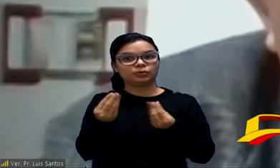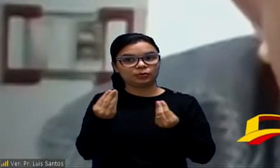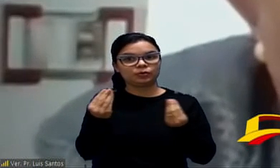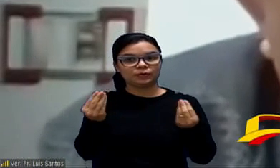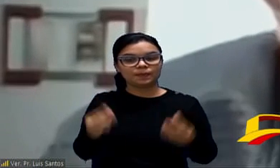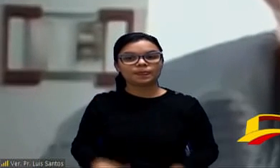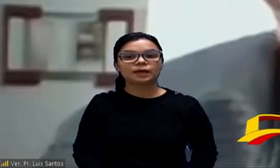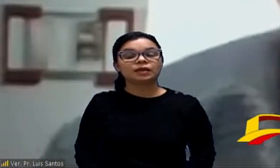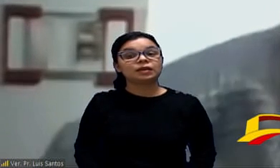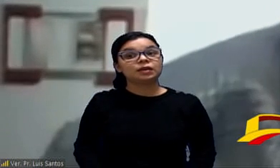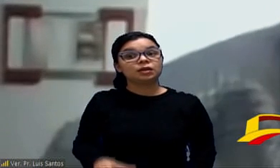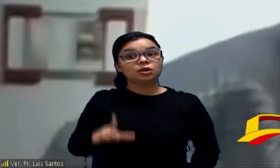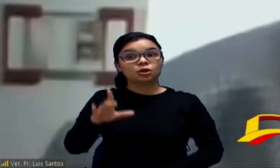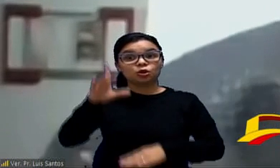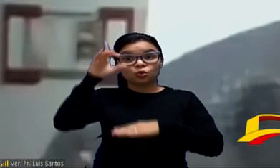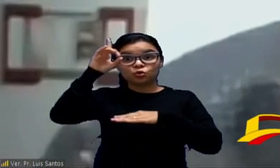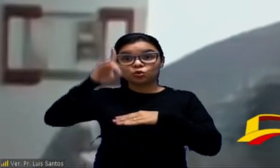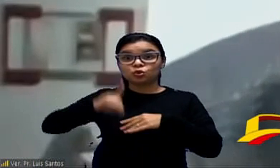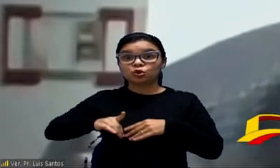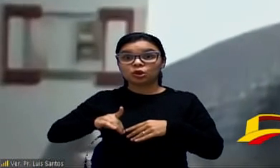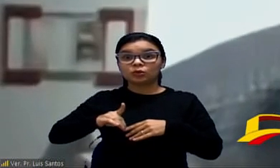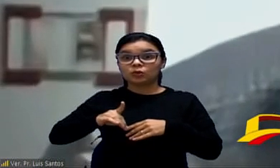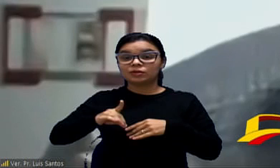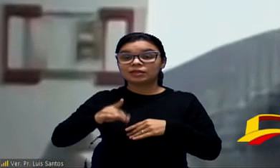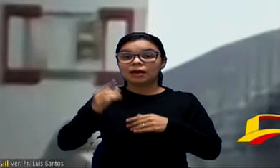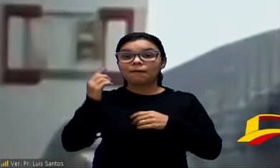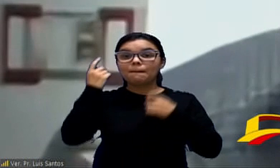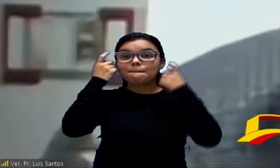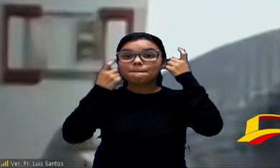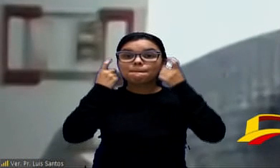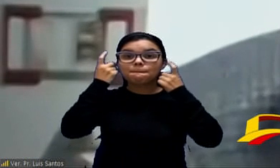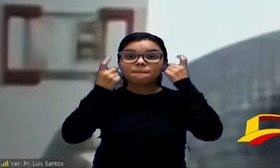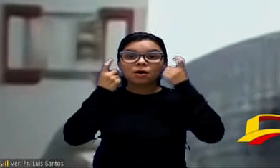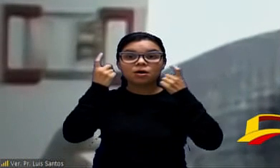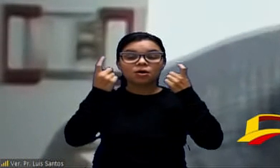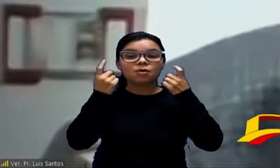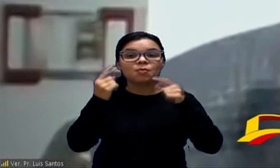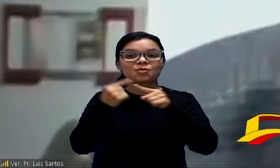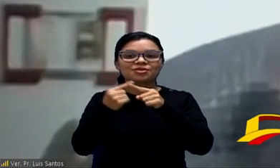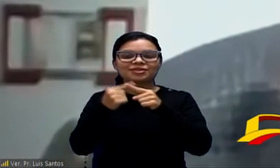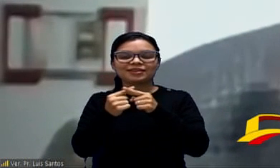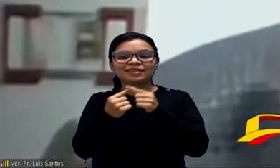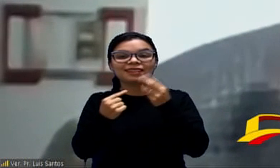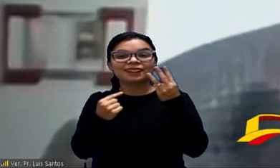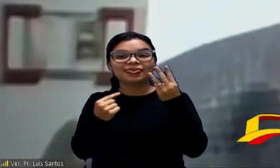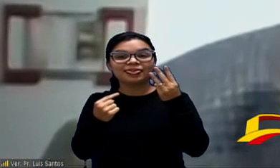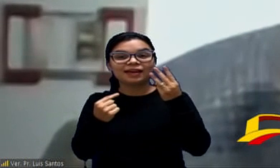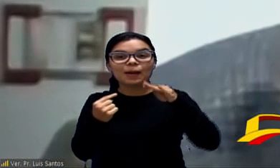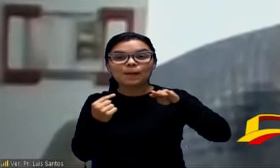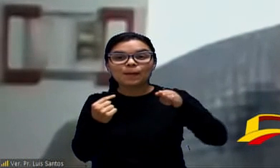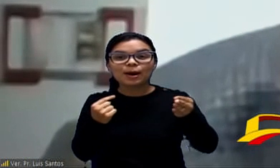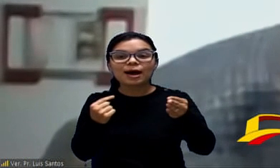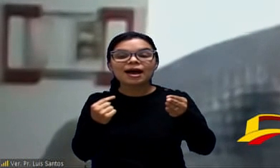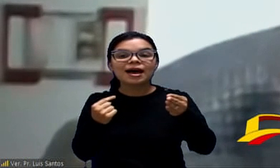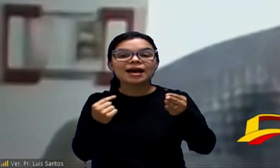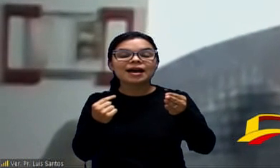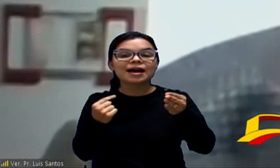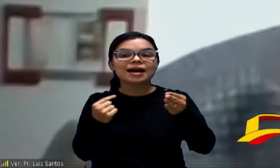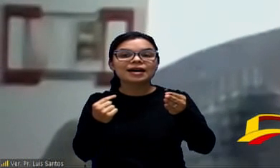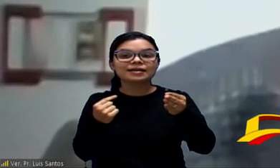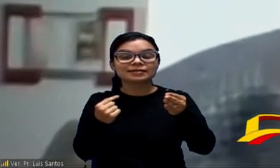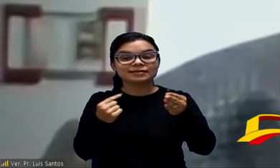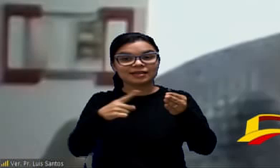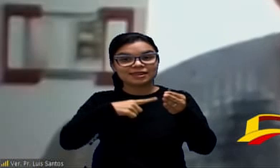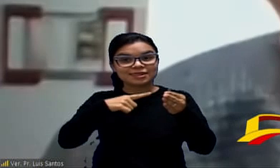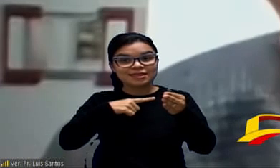estavam preocupados porque apenas 3 bilhões de reais eles haviam